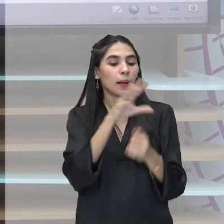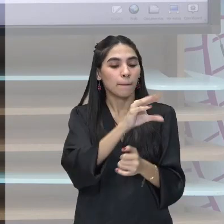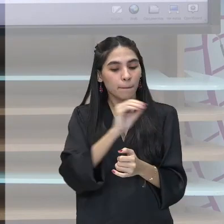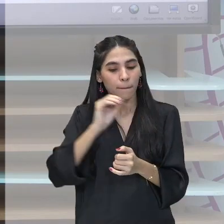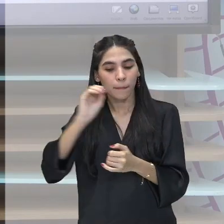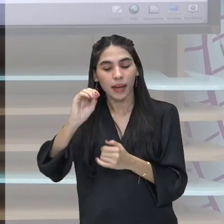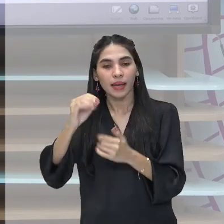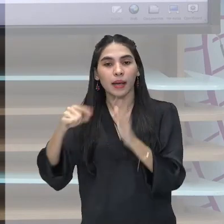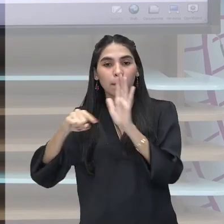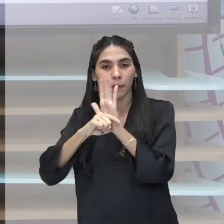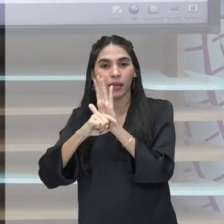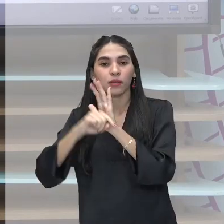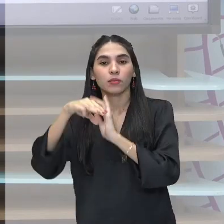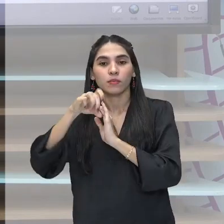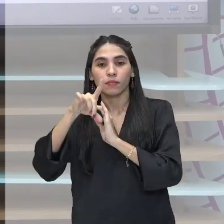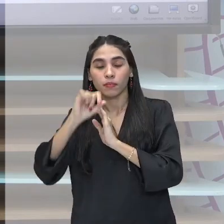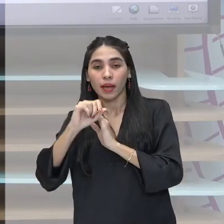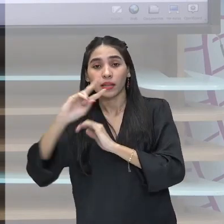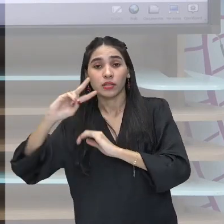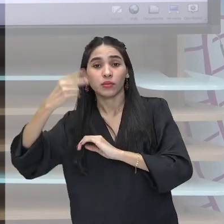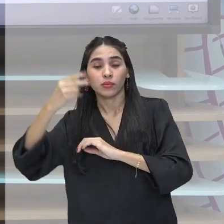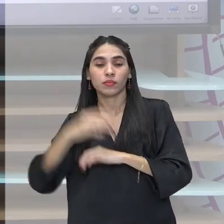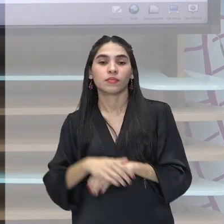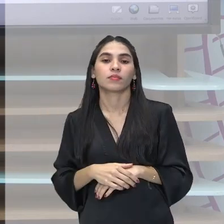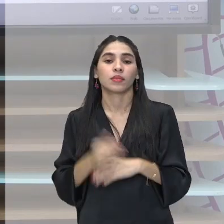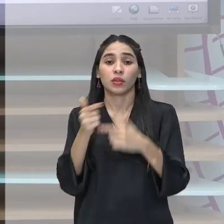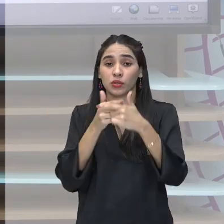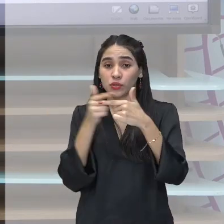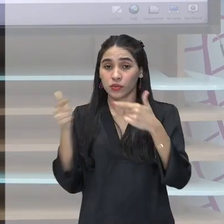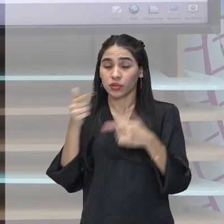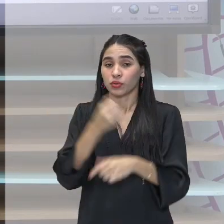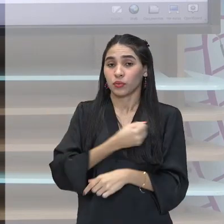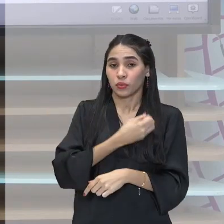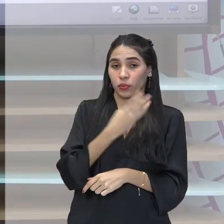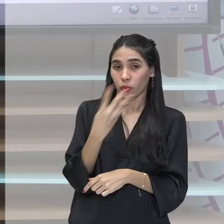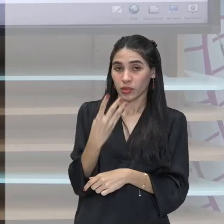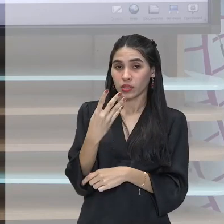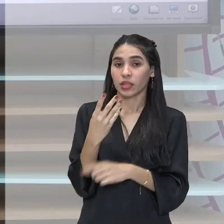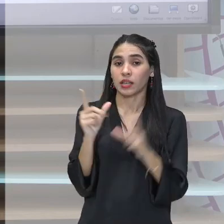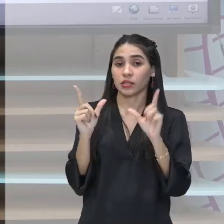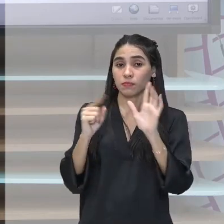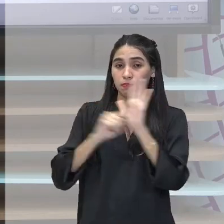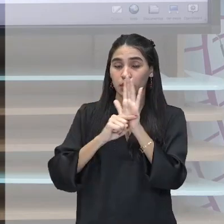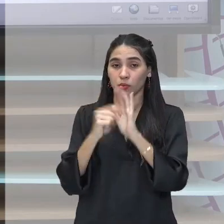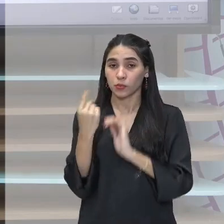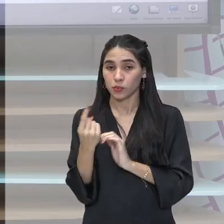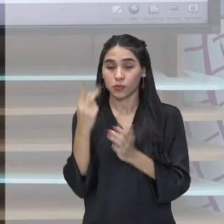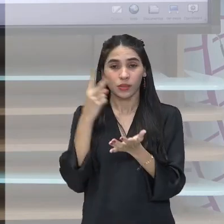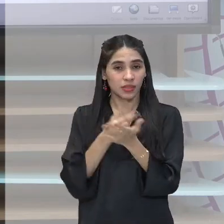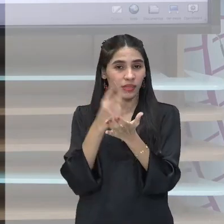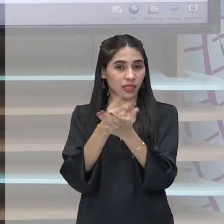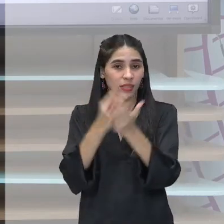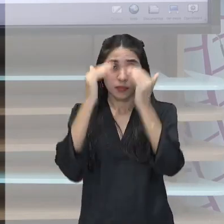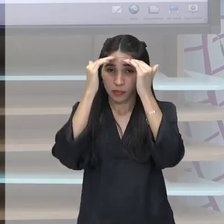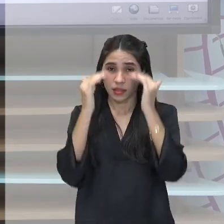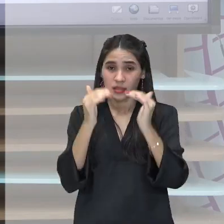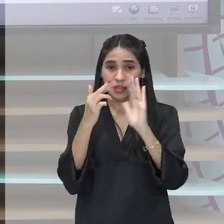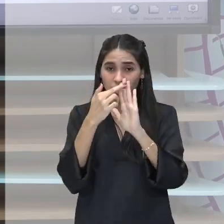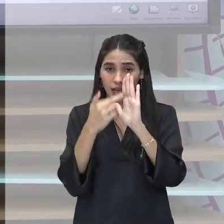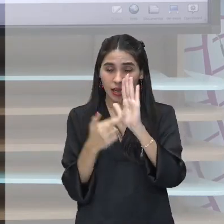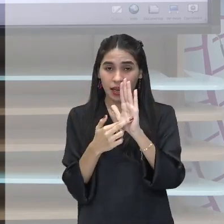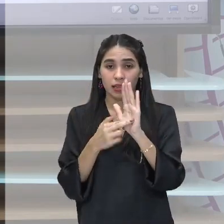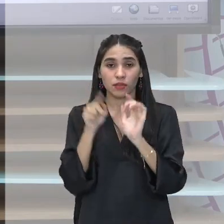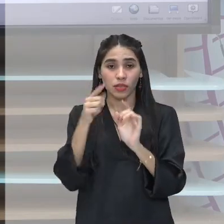assim sucessivamente, dividido pela quantidade menos 1, sempre nessa lógica para calcular a